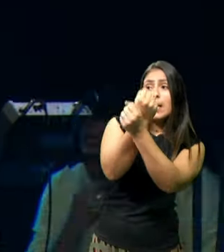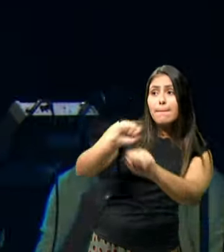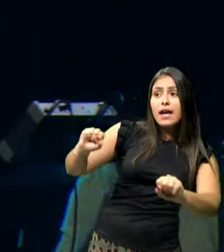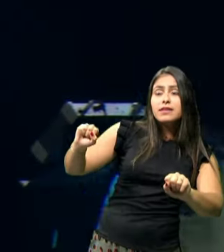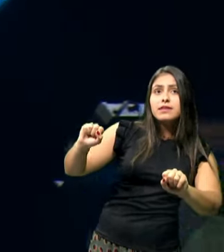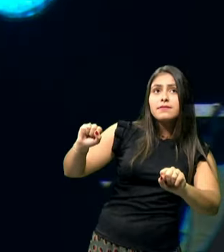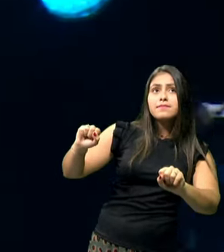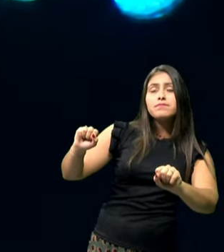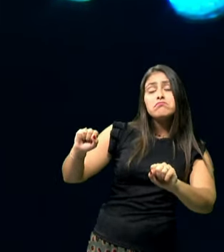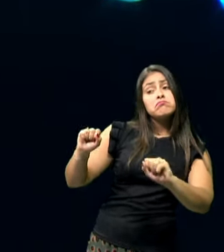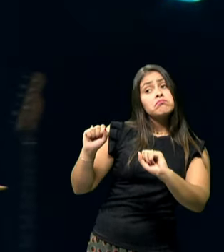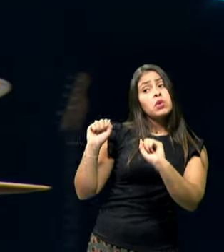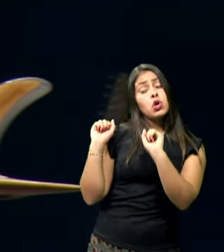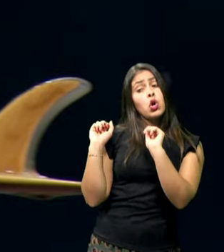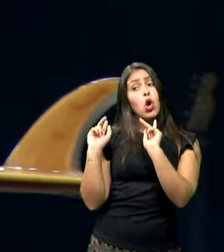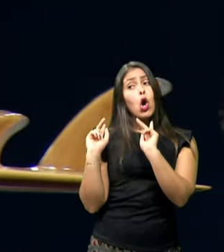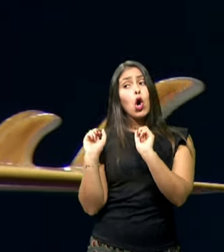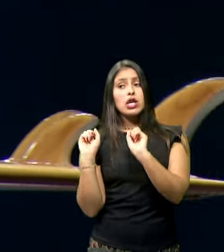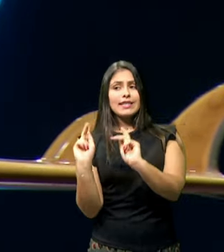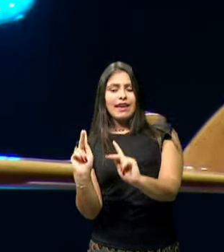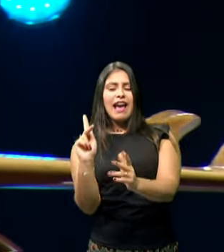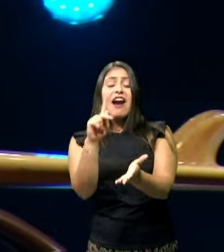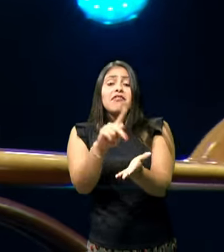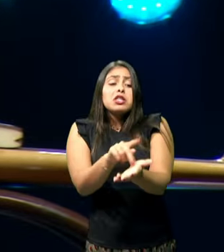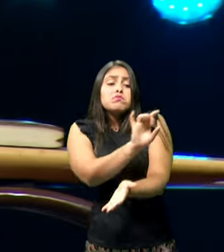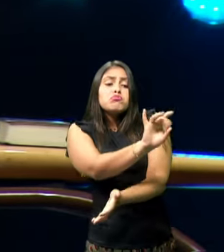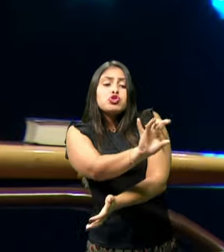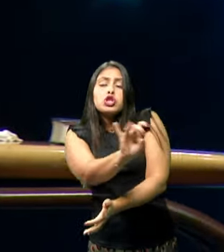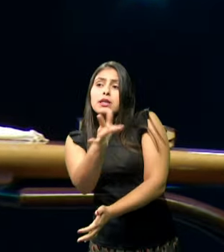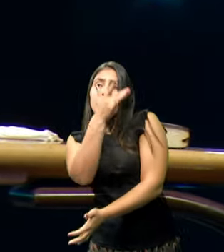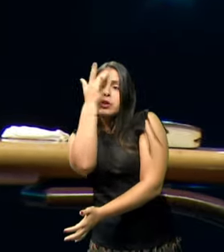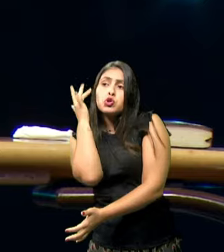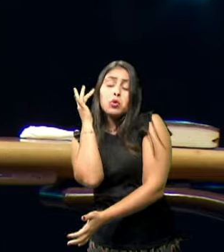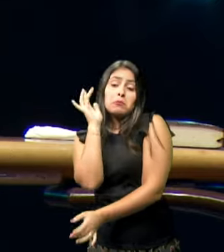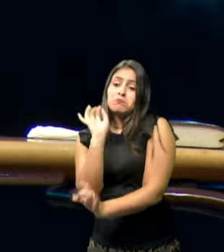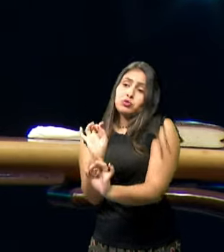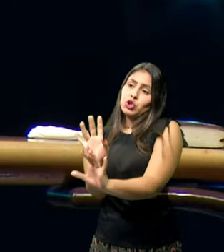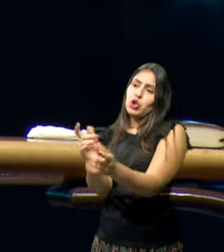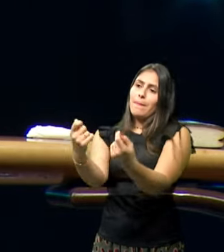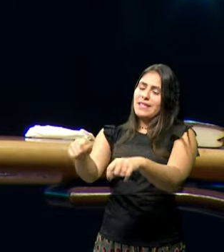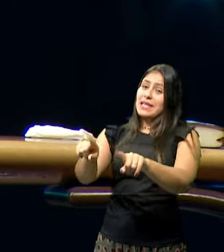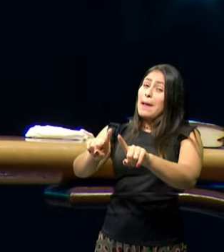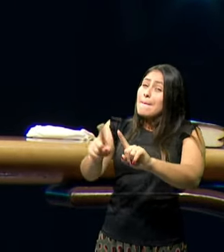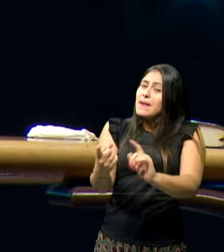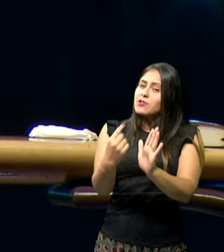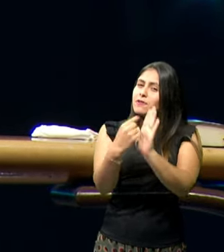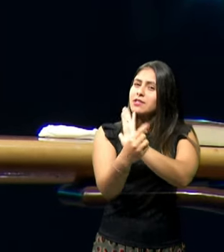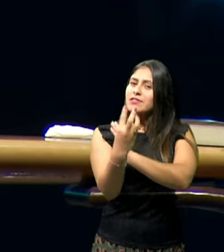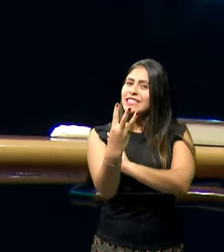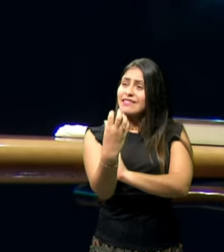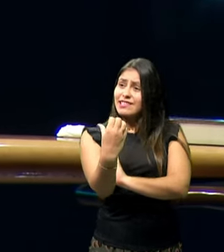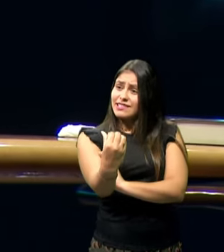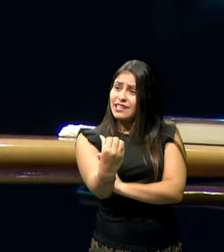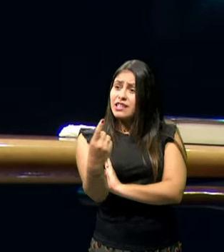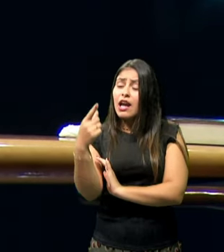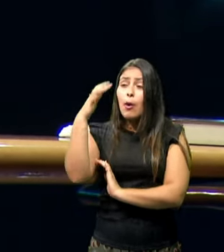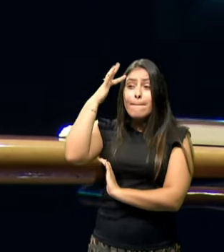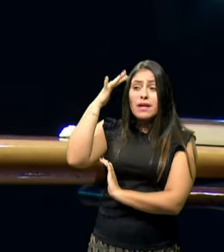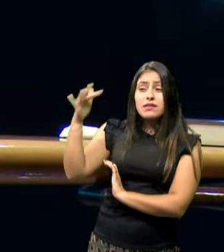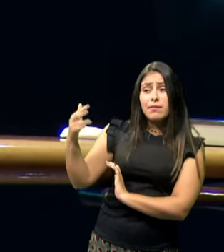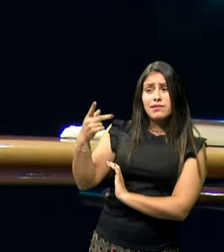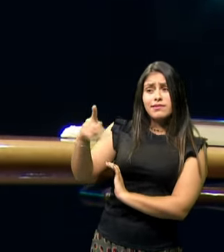libertará, então a verdade de cada um era suficiente. Mas o versículo 36 derruba a tua tese.